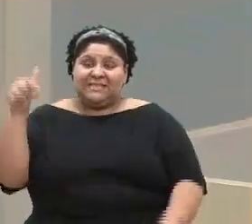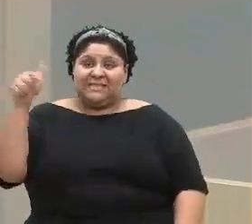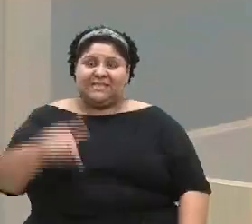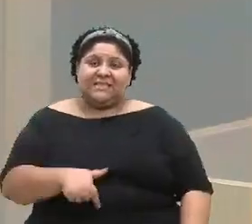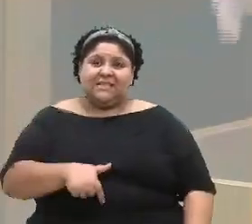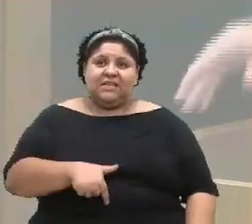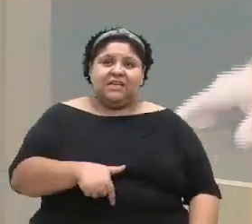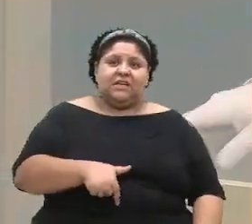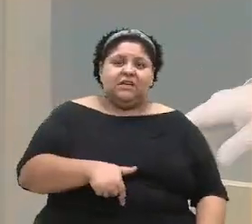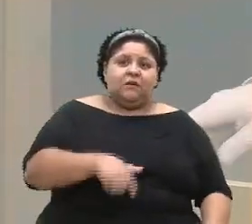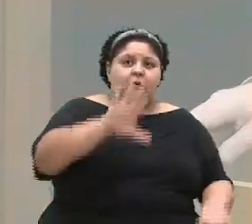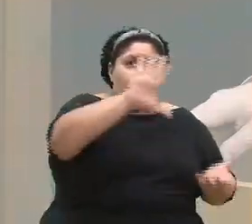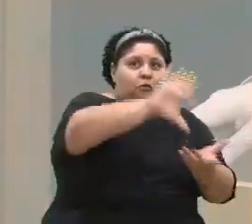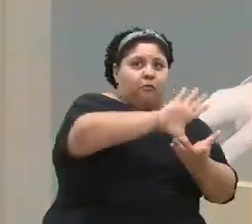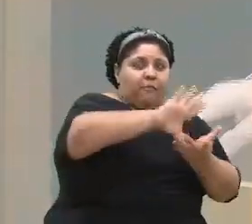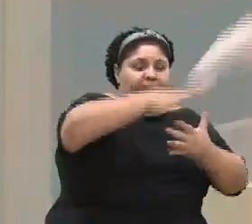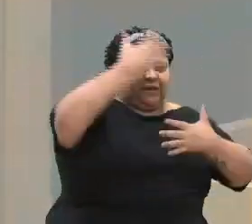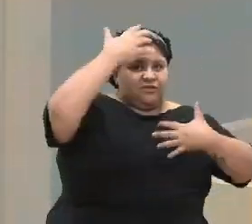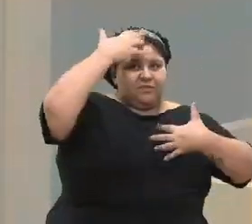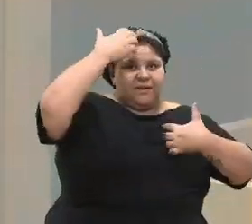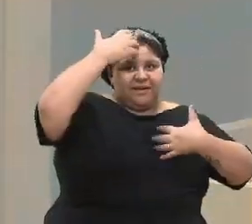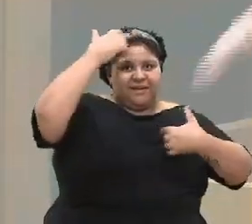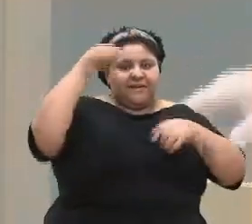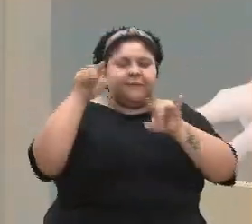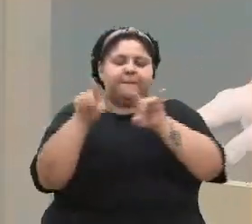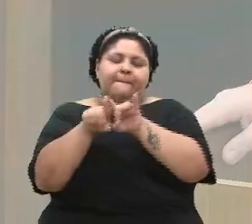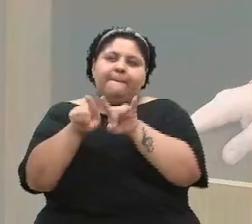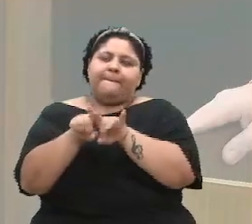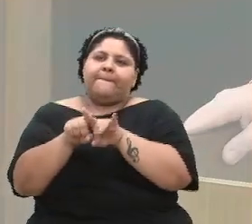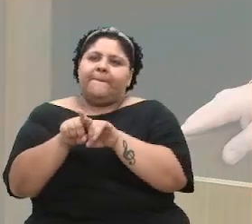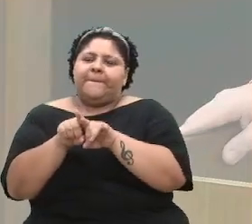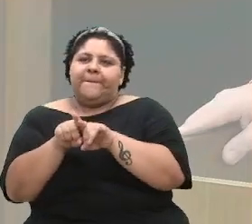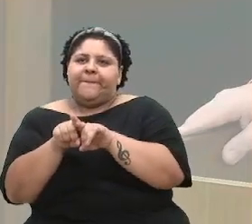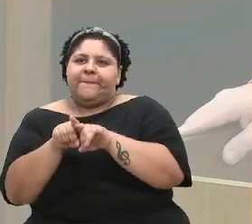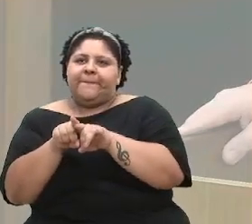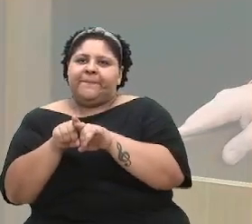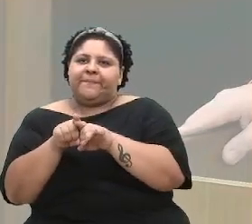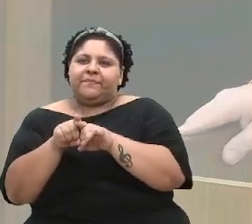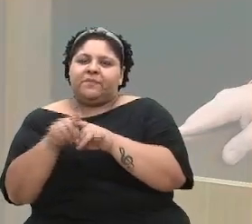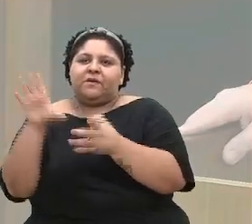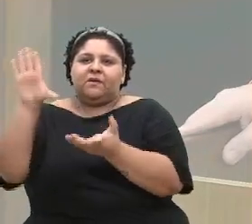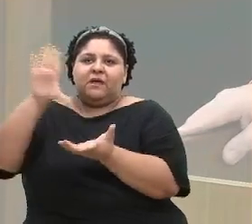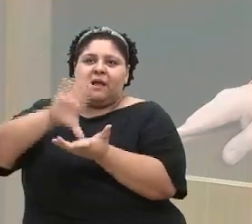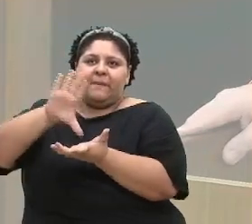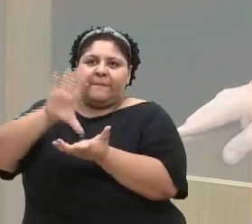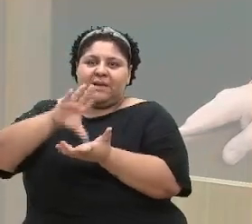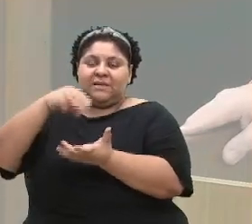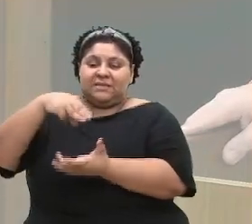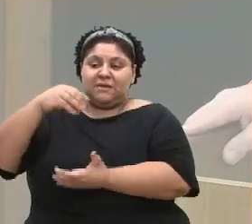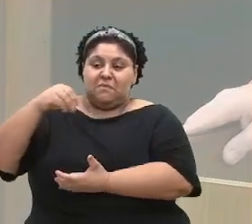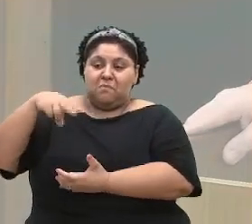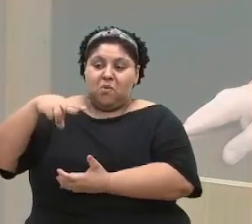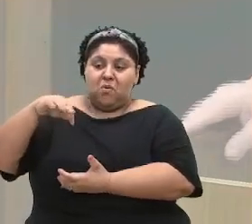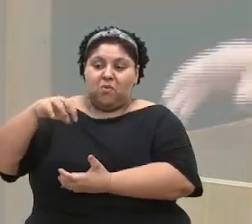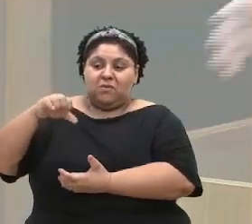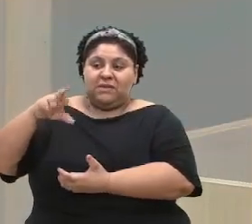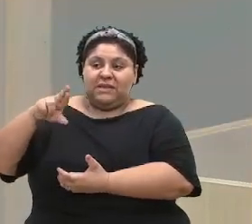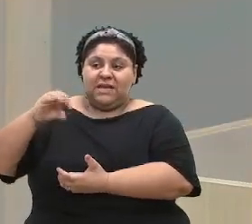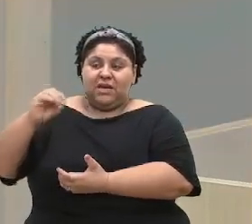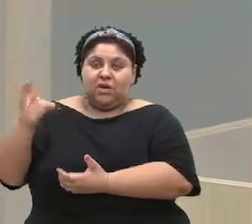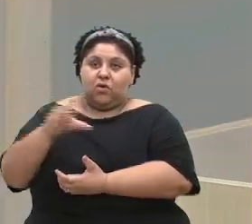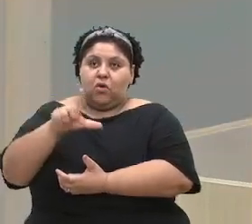dos Macaquinhos, né, o Parque Getúlio Vargas, e também vamos dizer, a Praça Monteiro Lobato, entre,